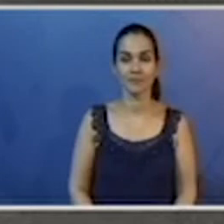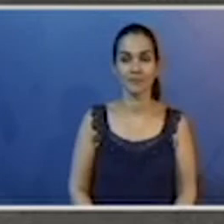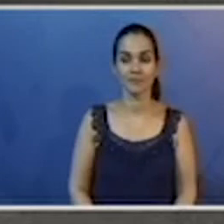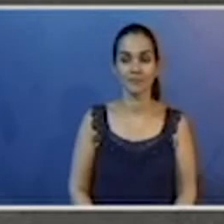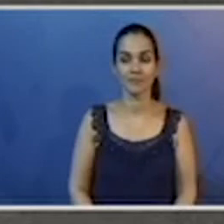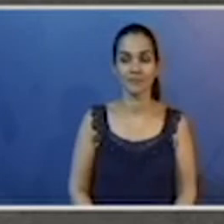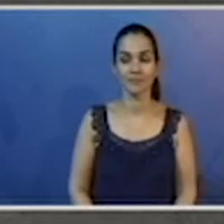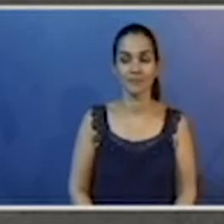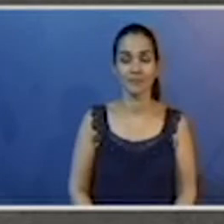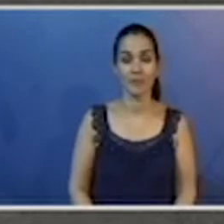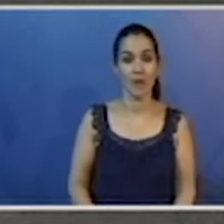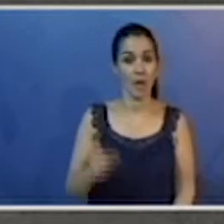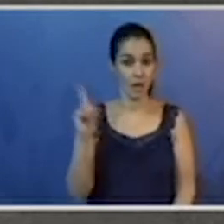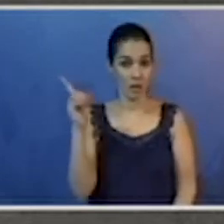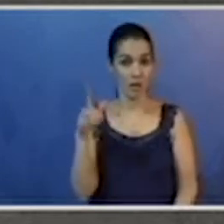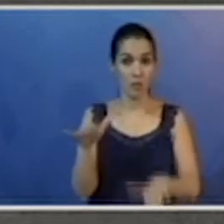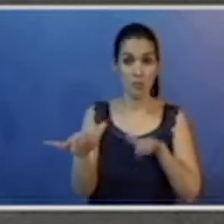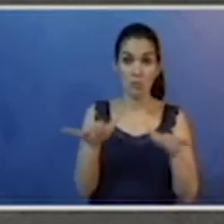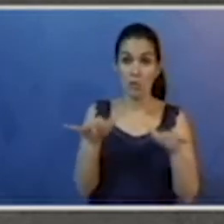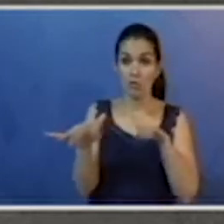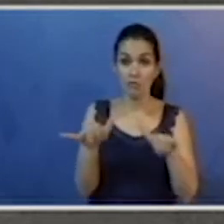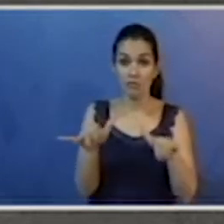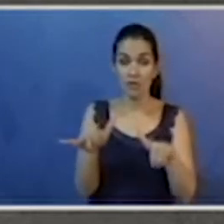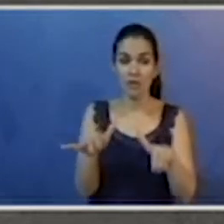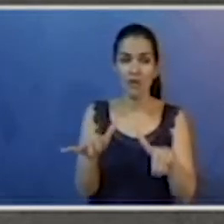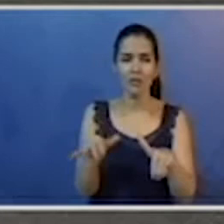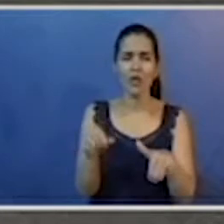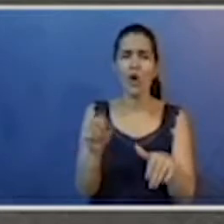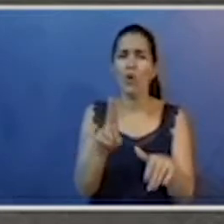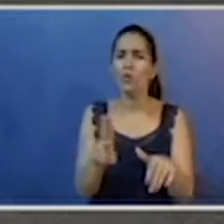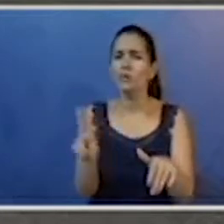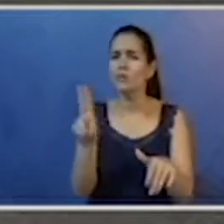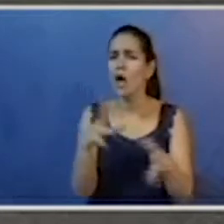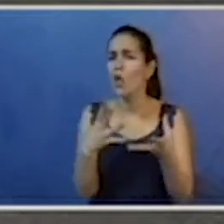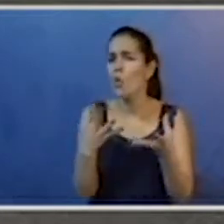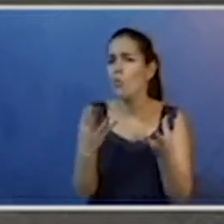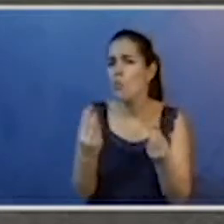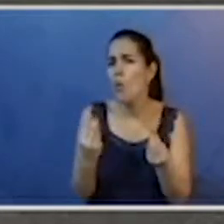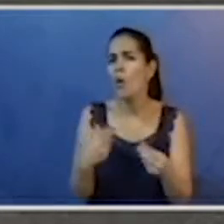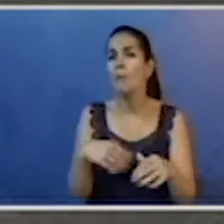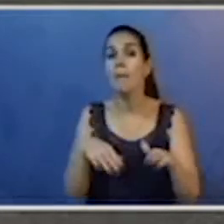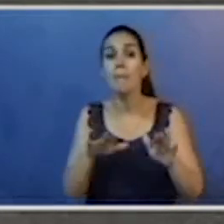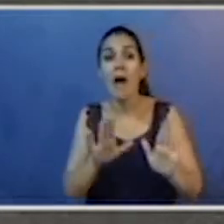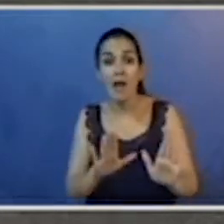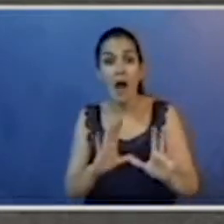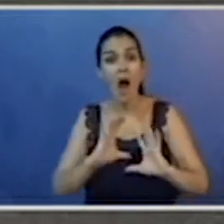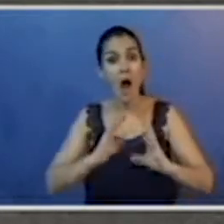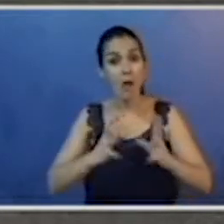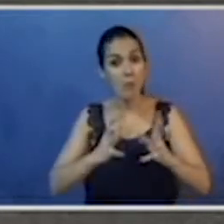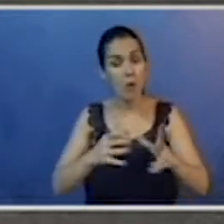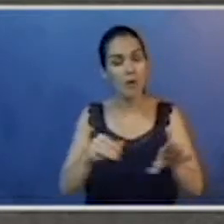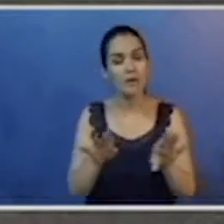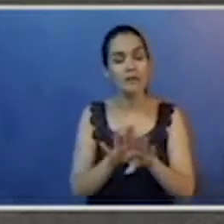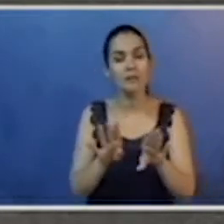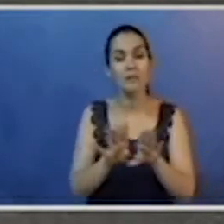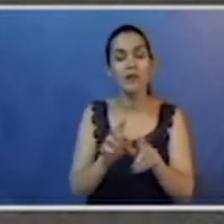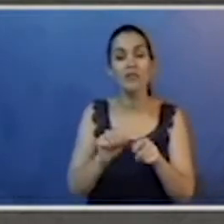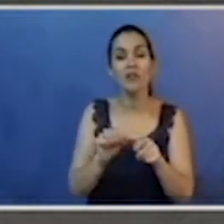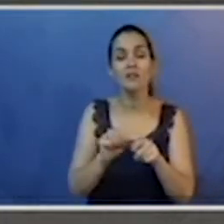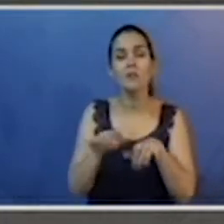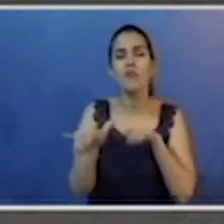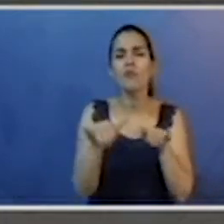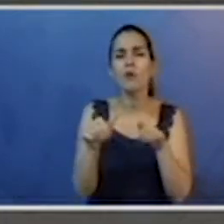esse é o movimento que usa muito preparar a bola mas para mim para fazer movimentos mais curtos